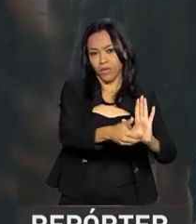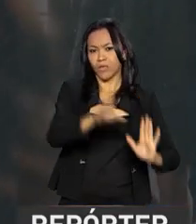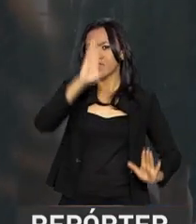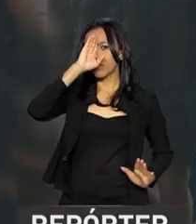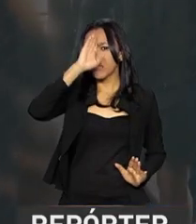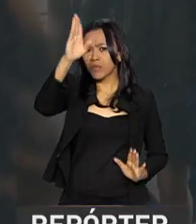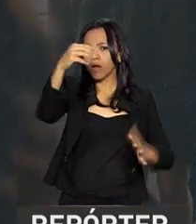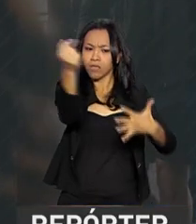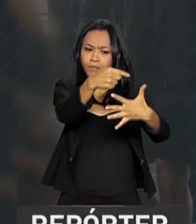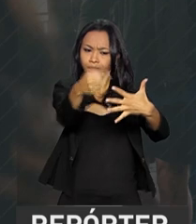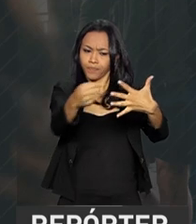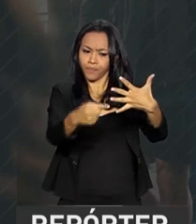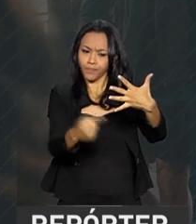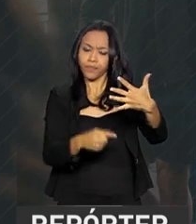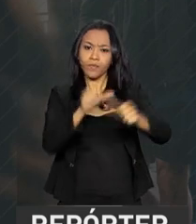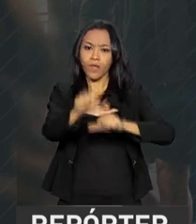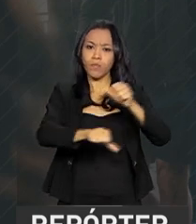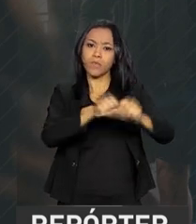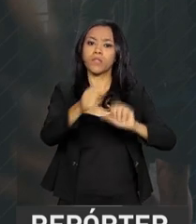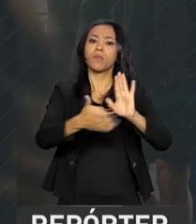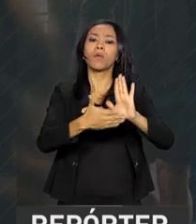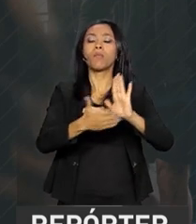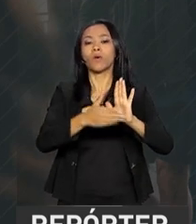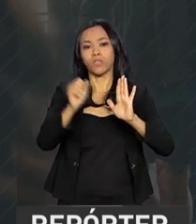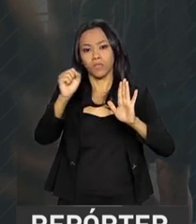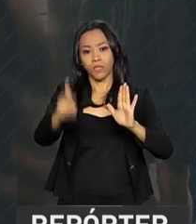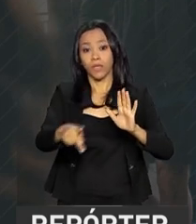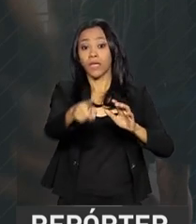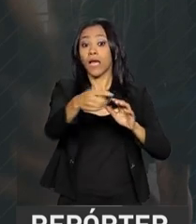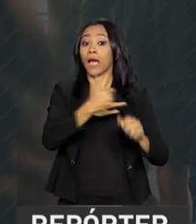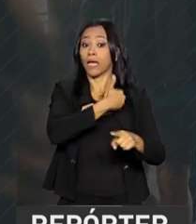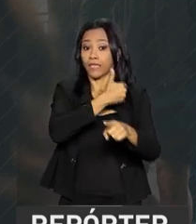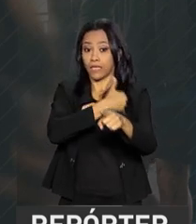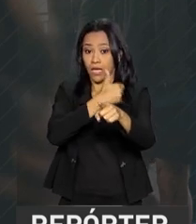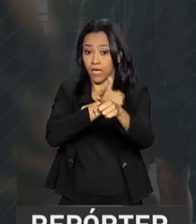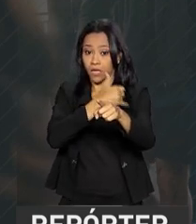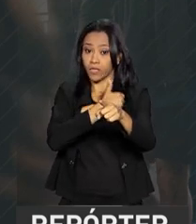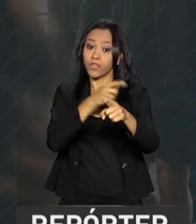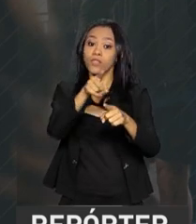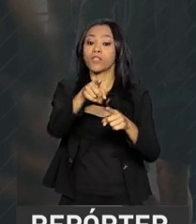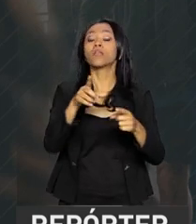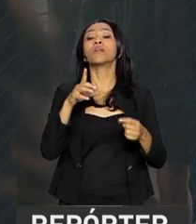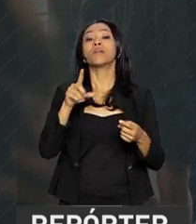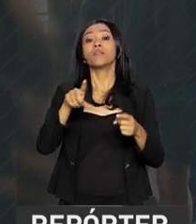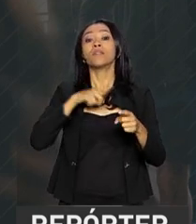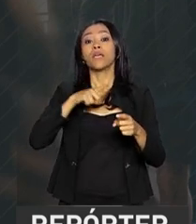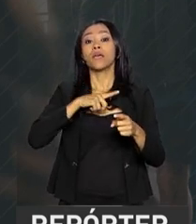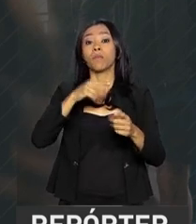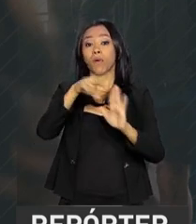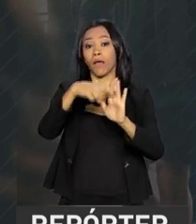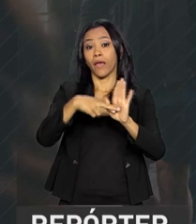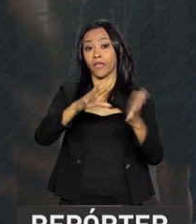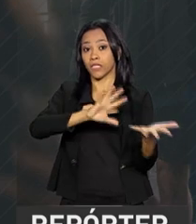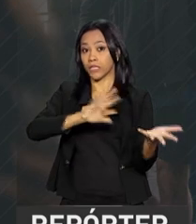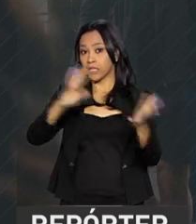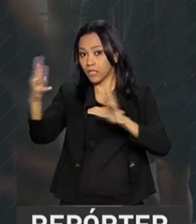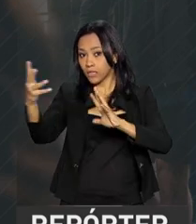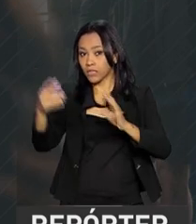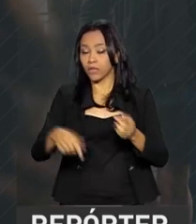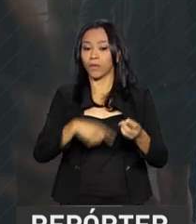principais pontos da reforma estão e da diminuição da porcentagem varia com a regra de transição até 2042